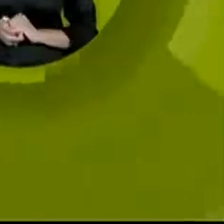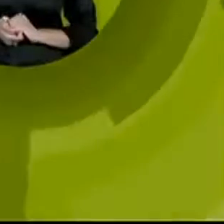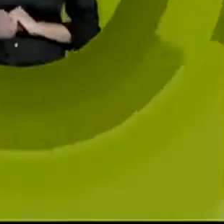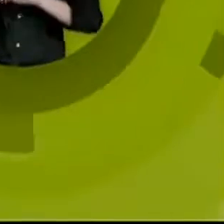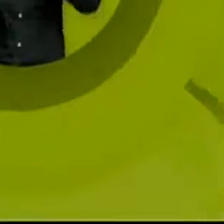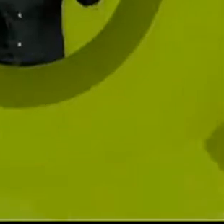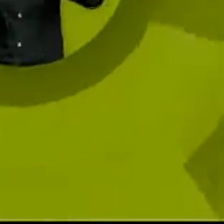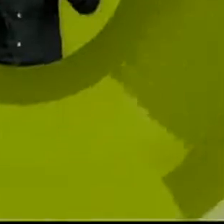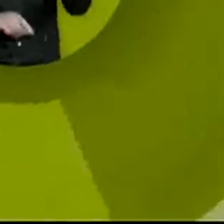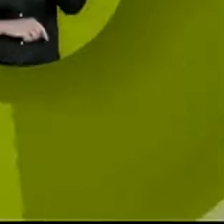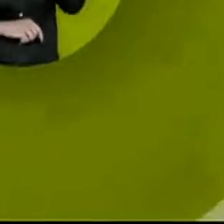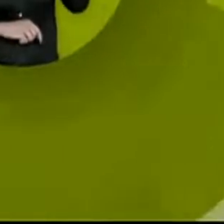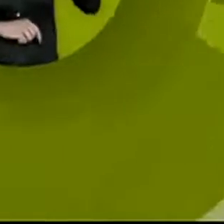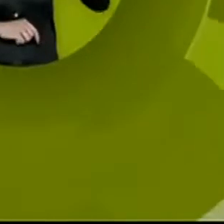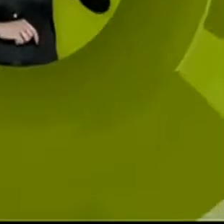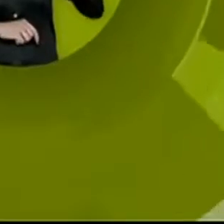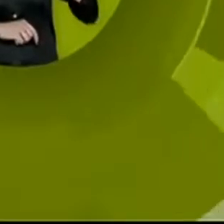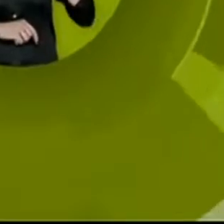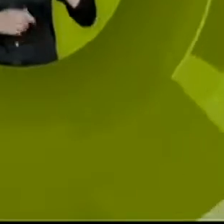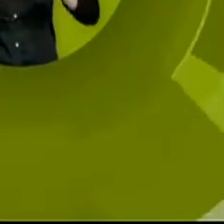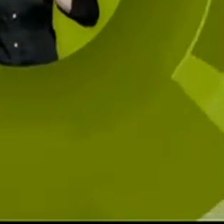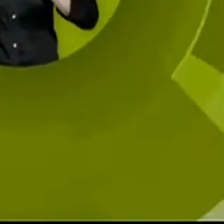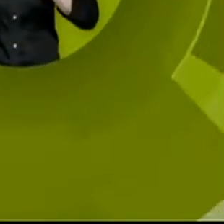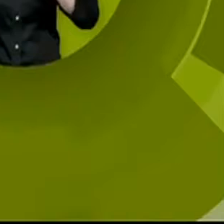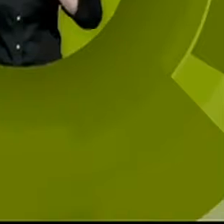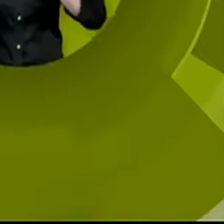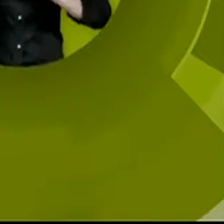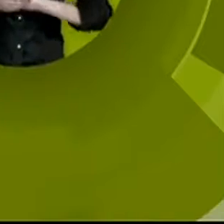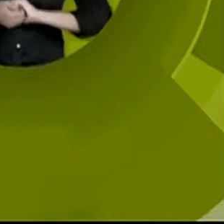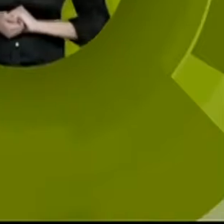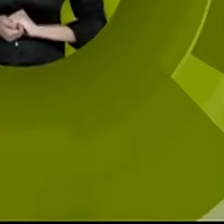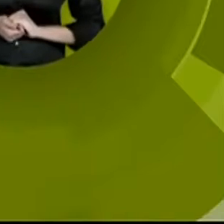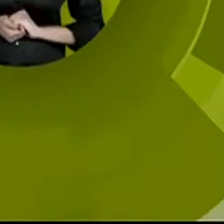O programa a seguir é livre para todos os públicos.